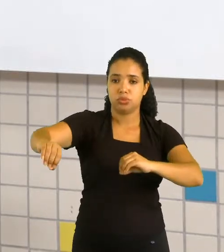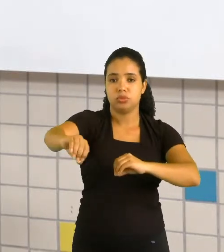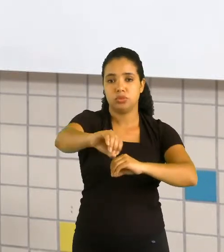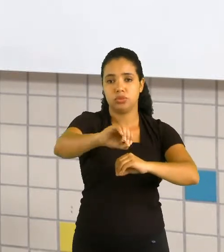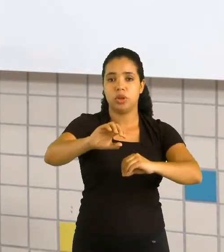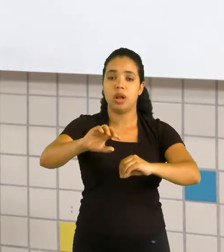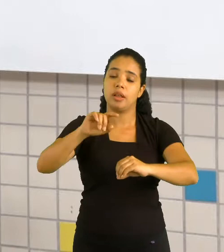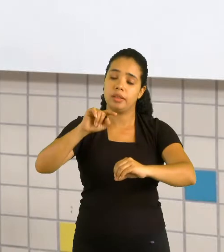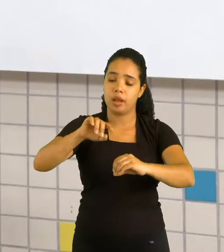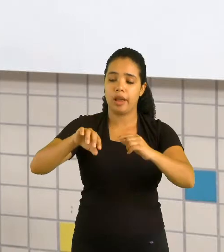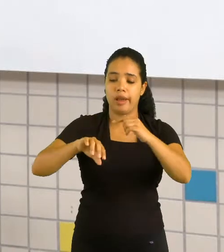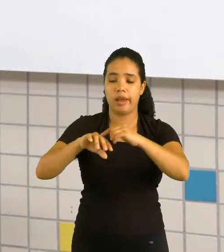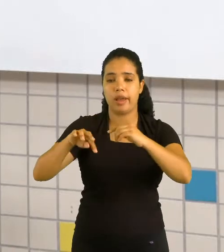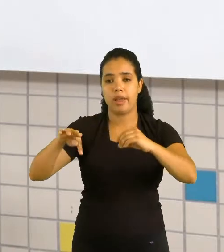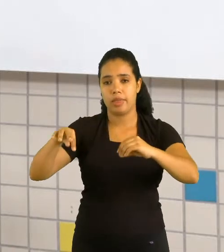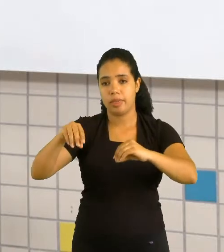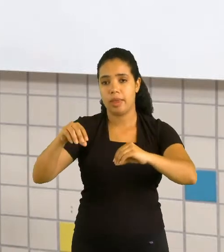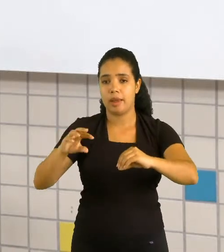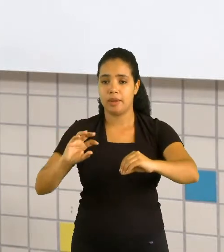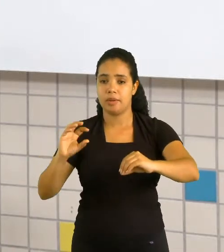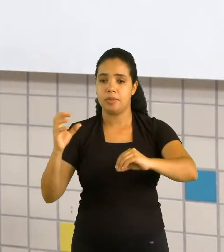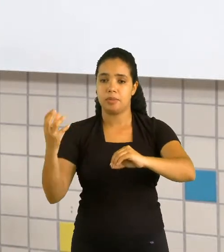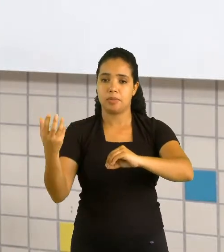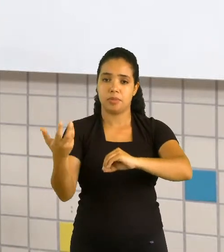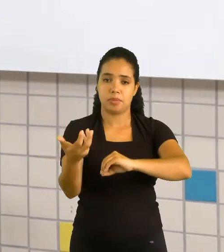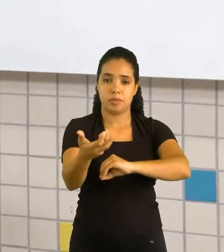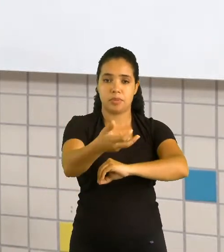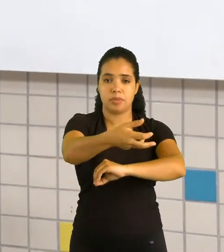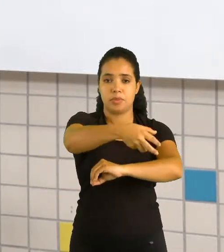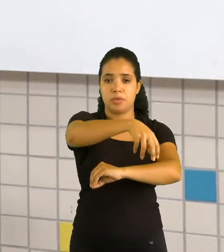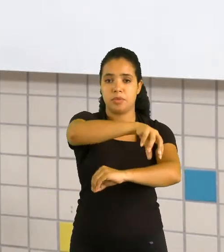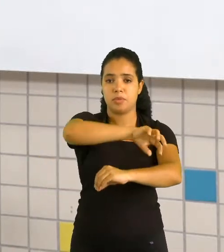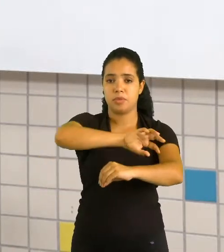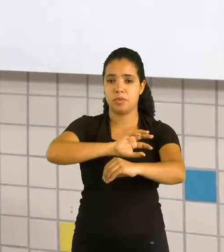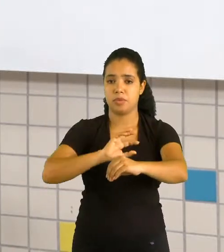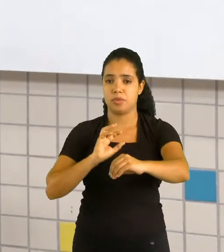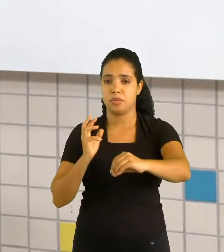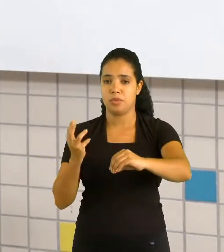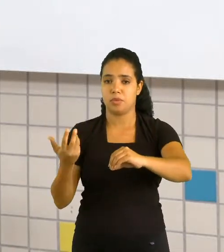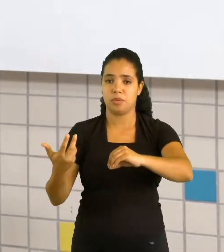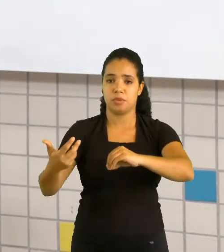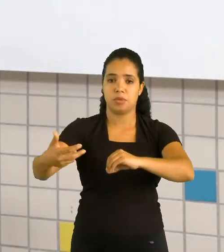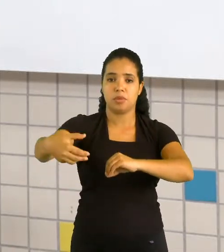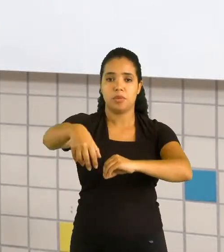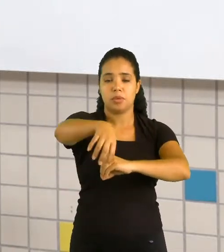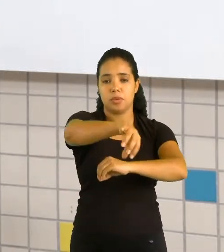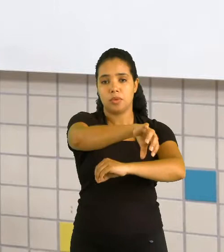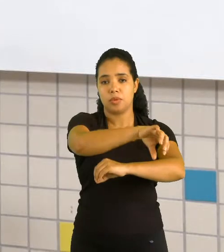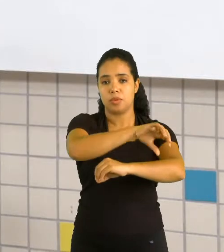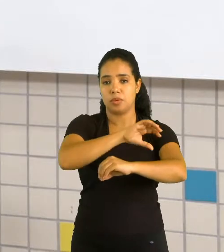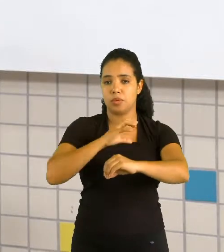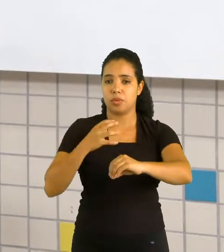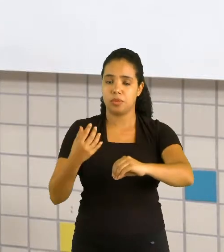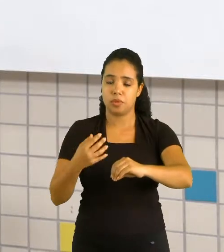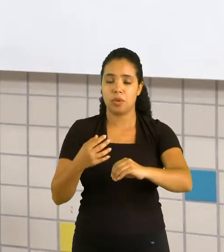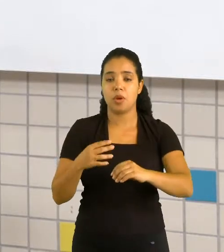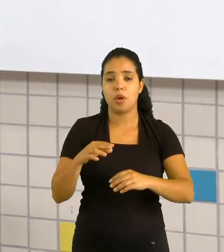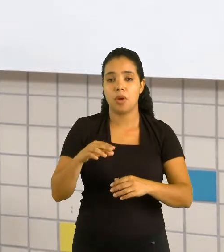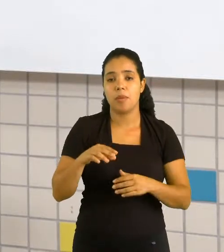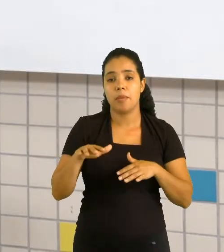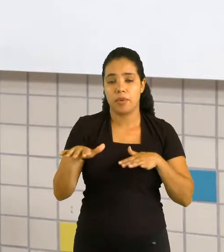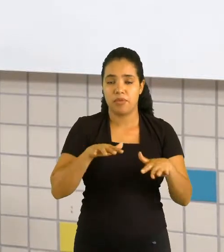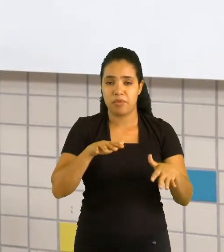mesma e em torno do Sol, que é o movimento de rotação e o movimento de translação. Nós vimos também